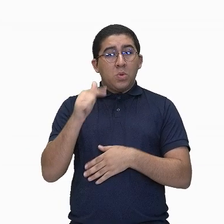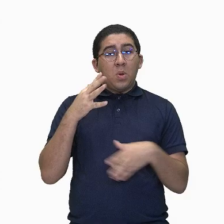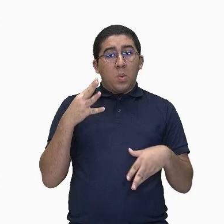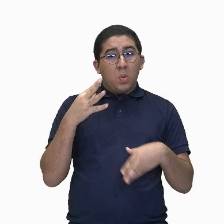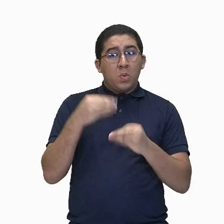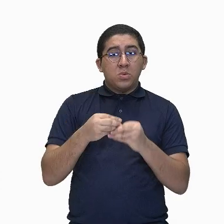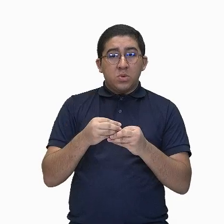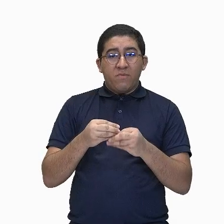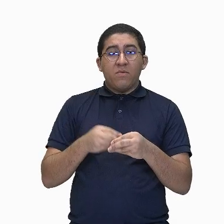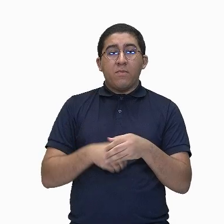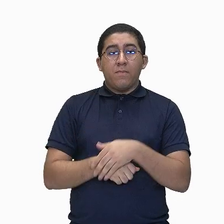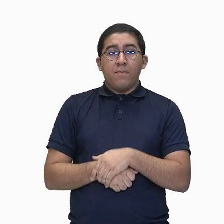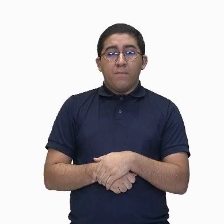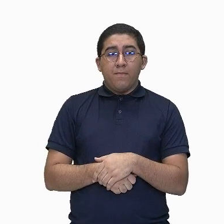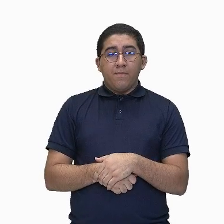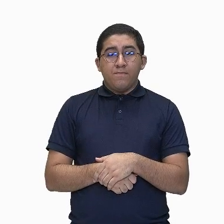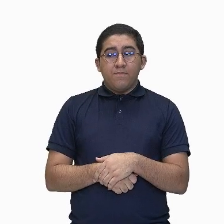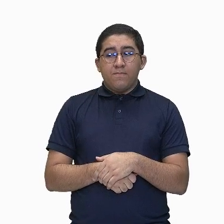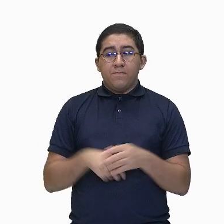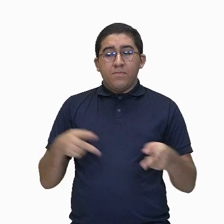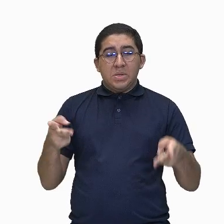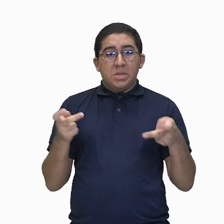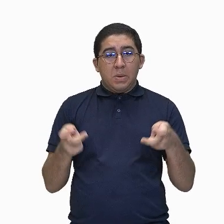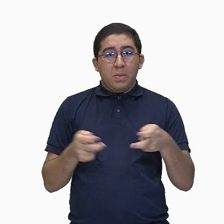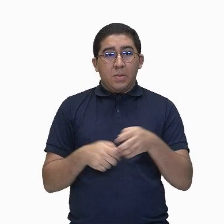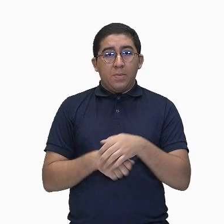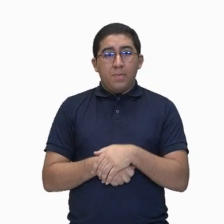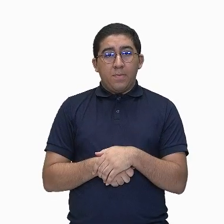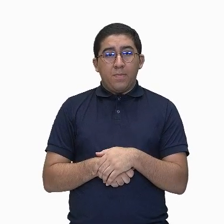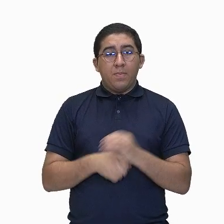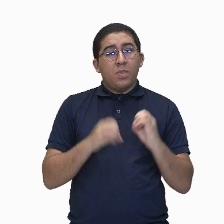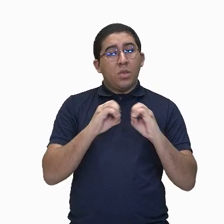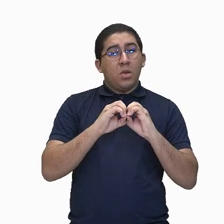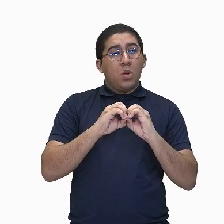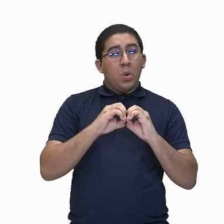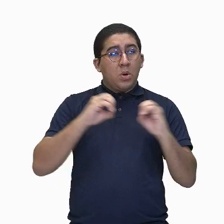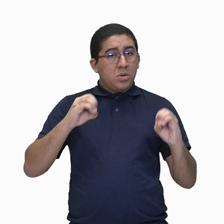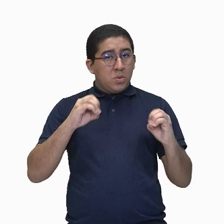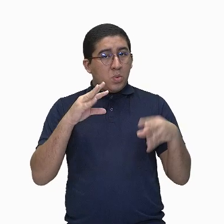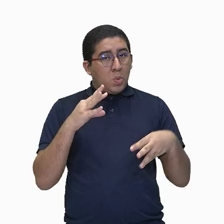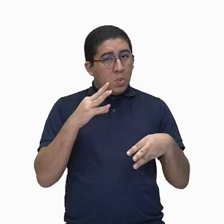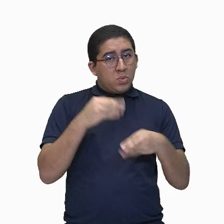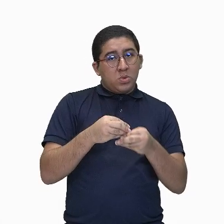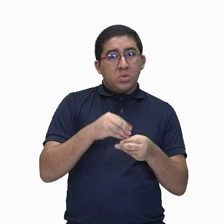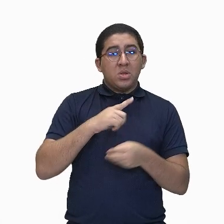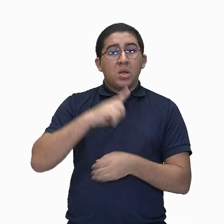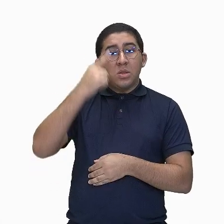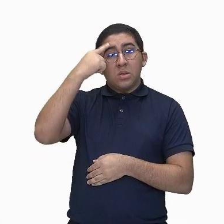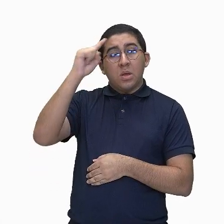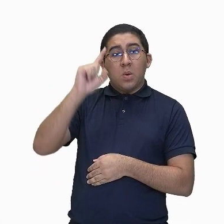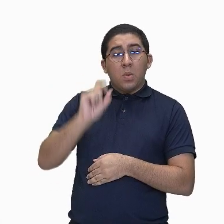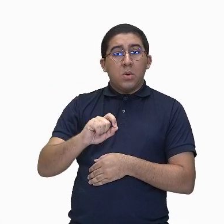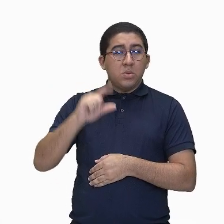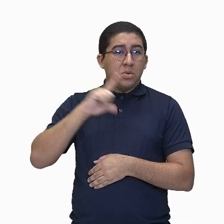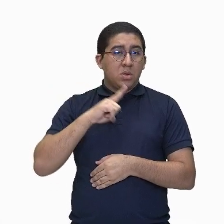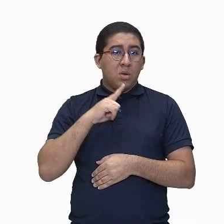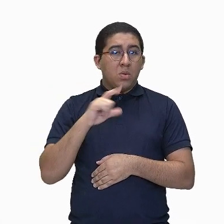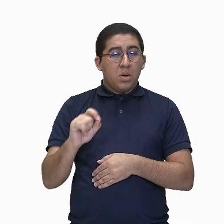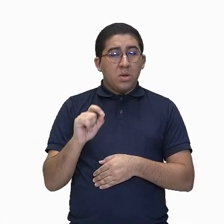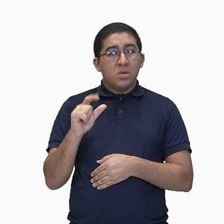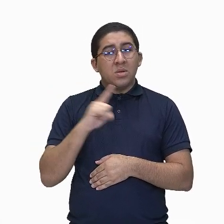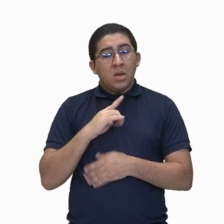conclusivas. Observem, olha. As orações conclusivas, elas dão a ideia de um resultado,